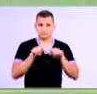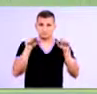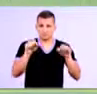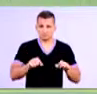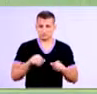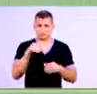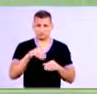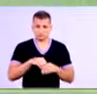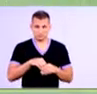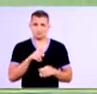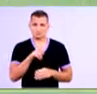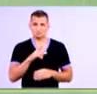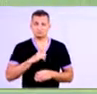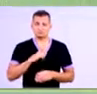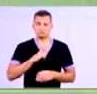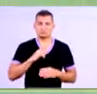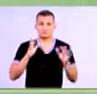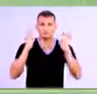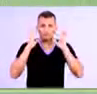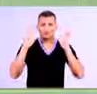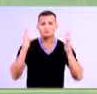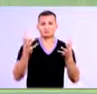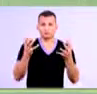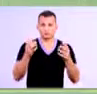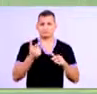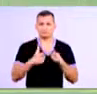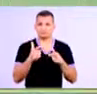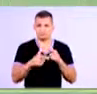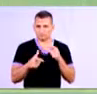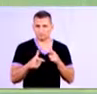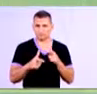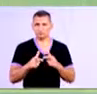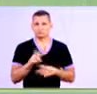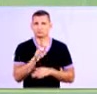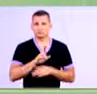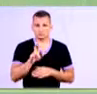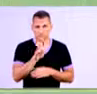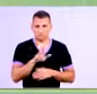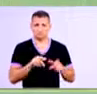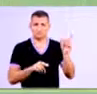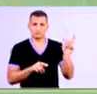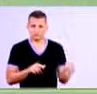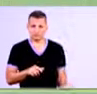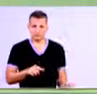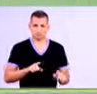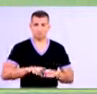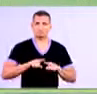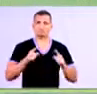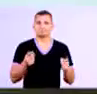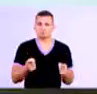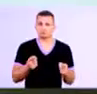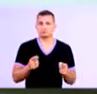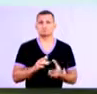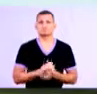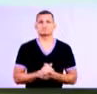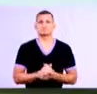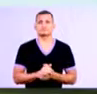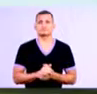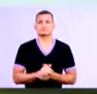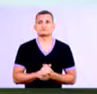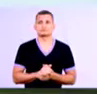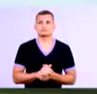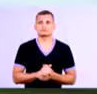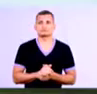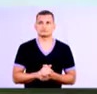eles resolvem o problema do usuário, do cliente, mas quando vai colocar